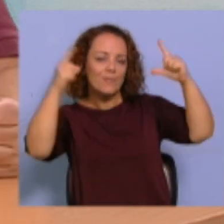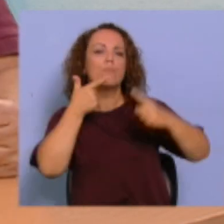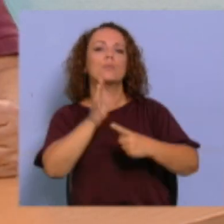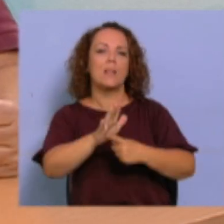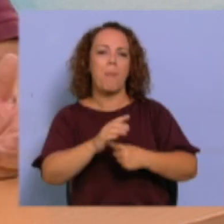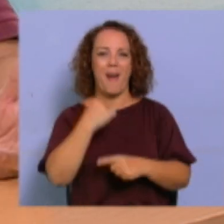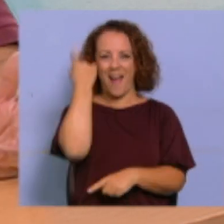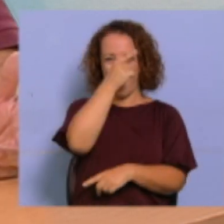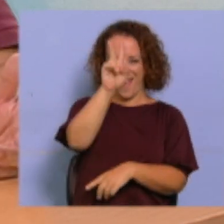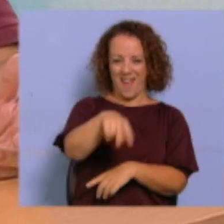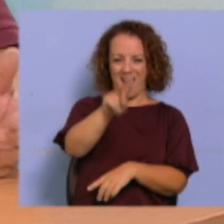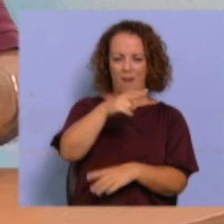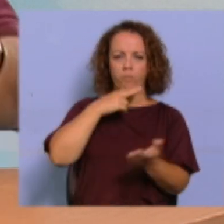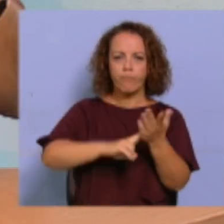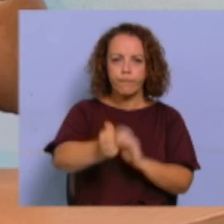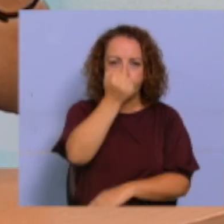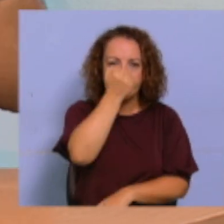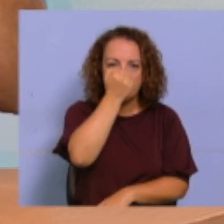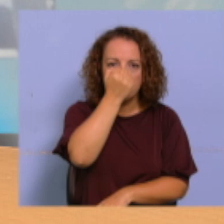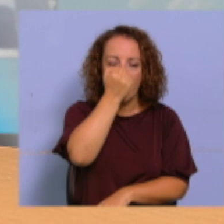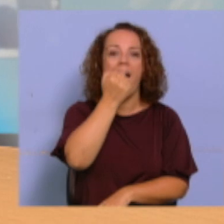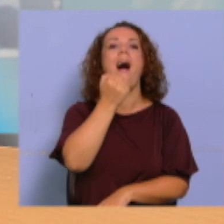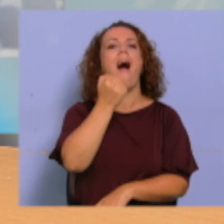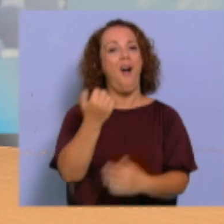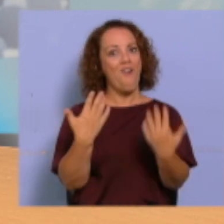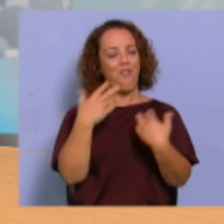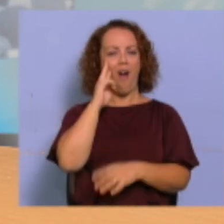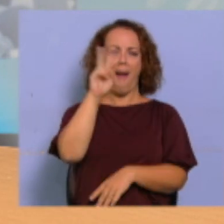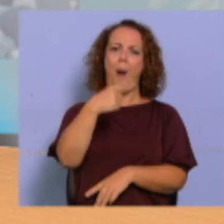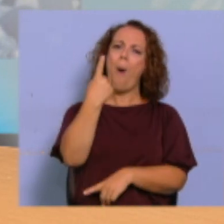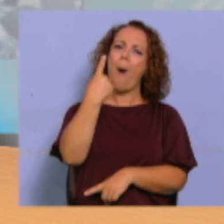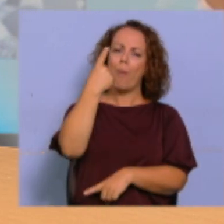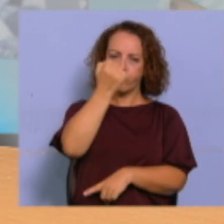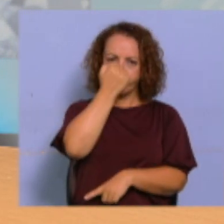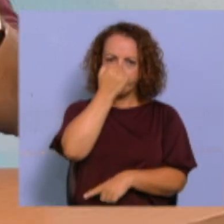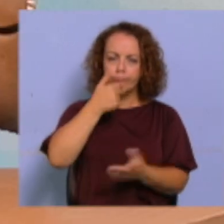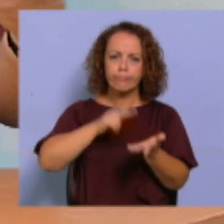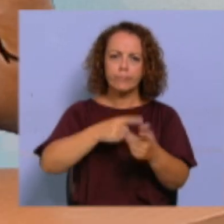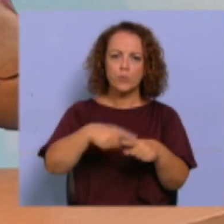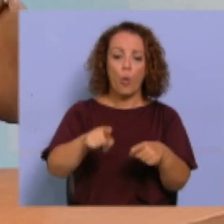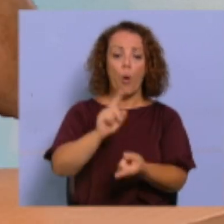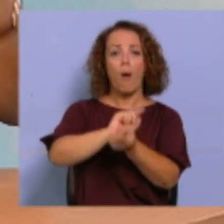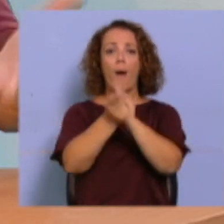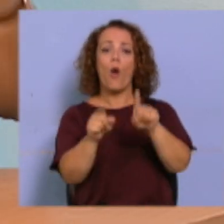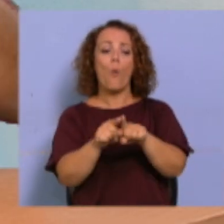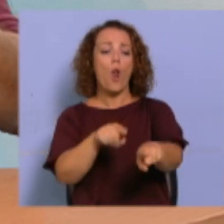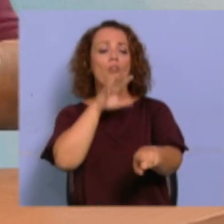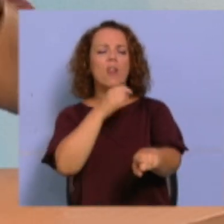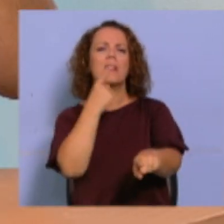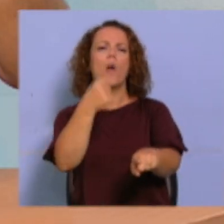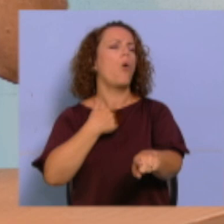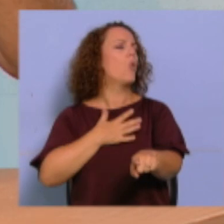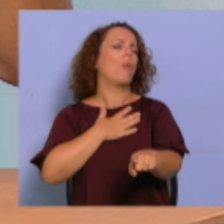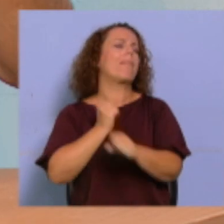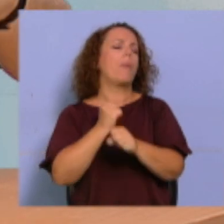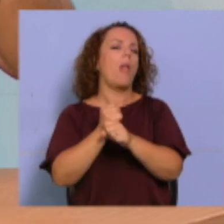aparências iludem. Pois é, por fora parece uma coisa, afinal é outra. Aquele filho dizia que não ia trabalhar e depois foi. O